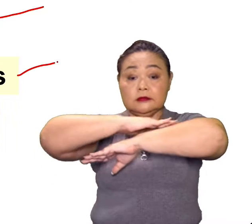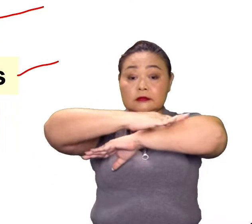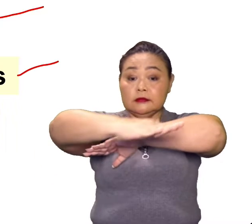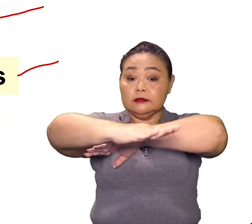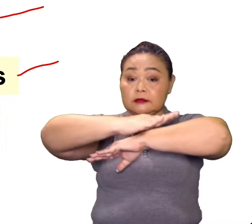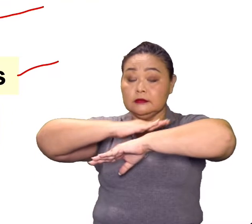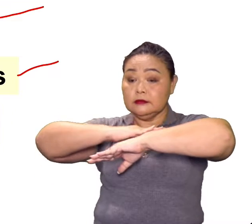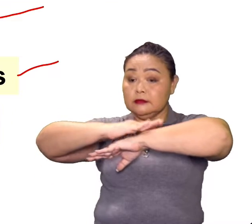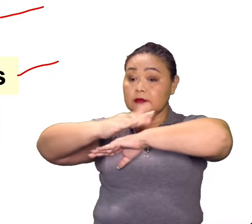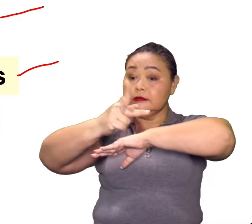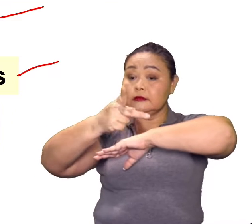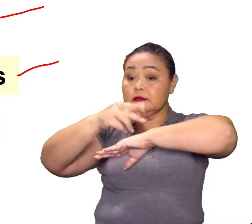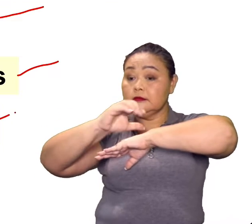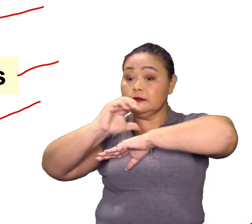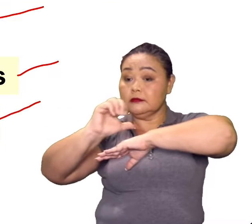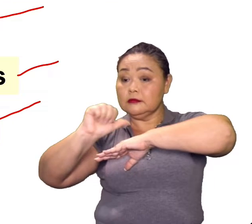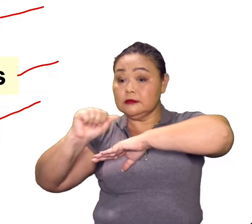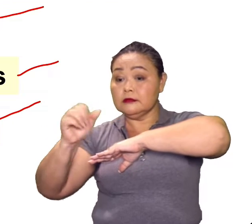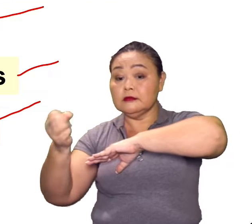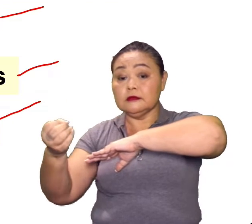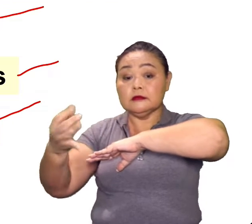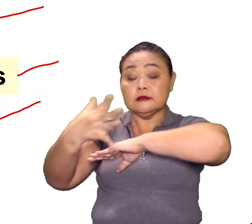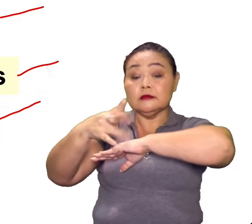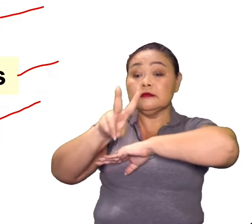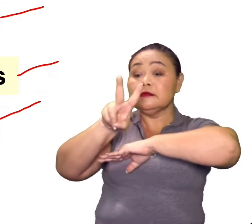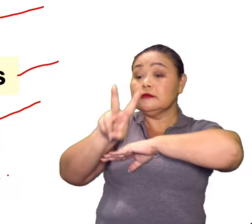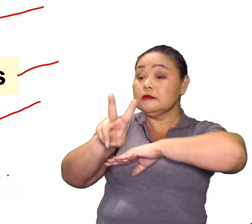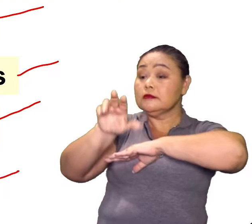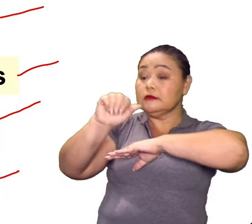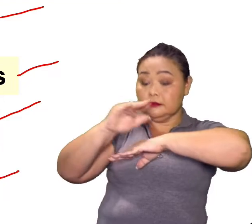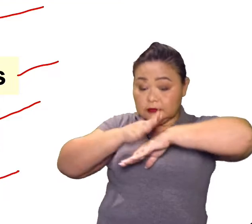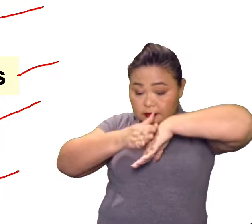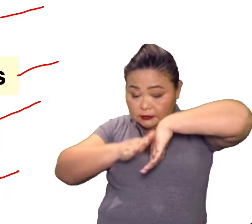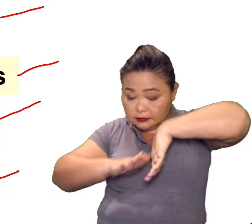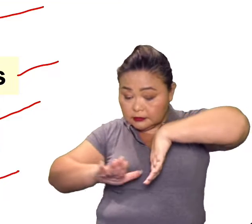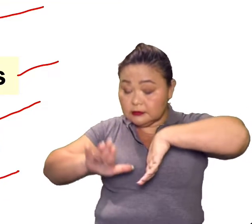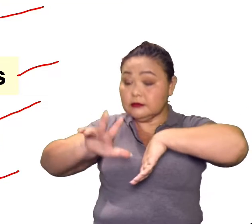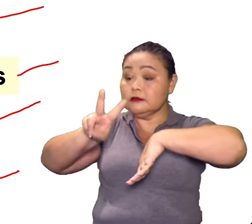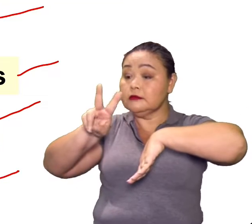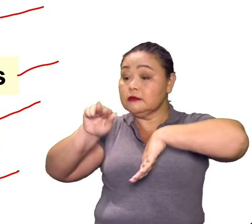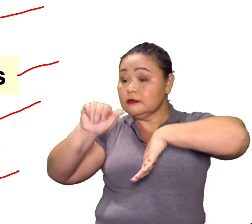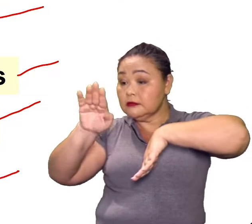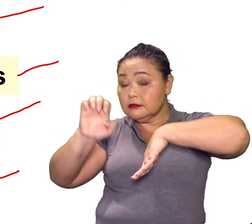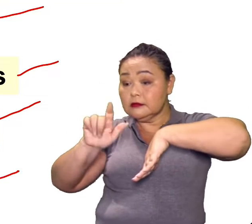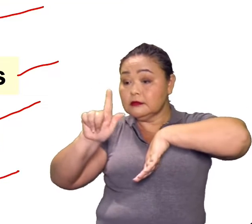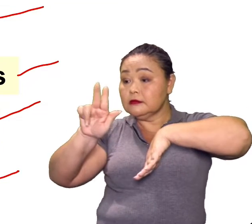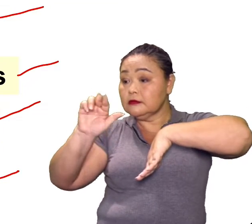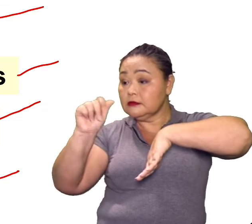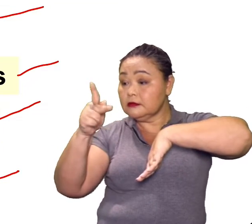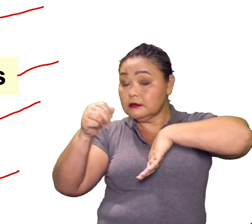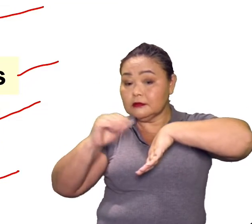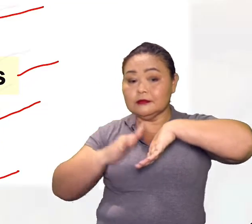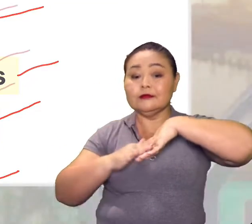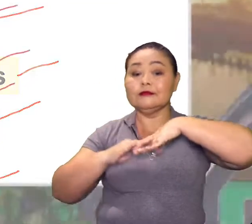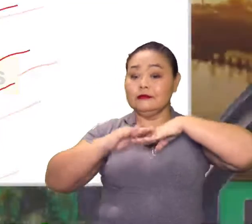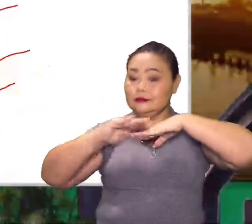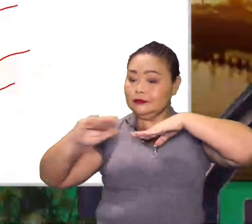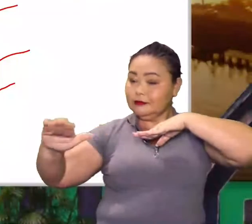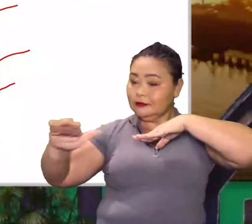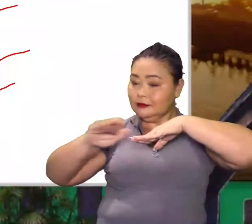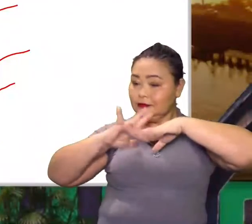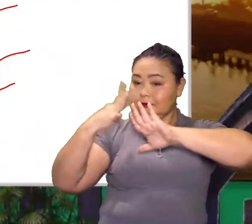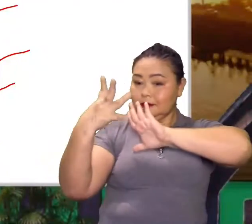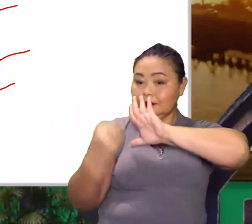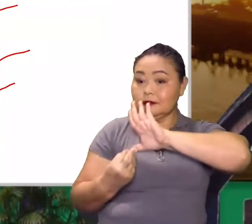dos Pacás Novos, o Vale do Guaporé e a planície amazônica. E eu lembro, meu diretor,